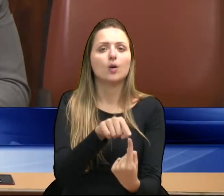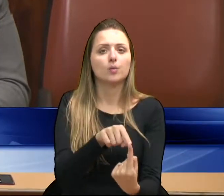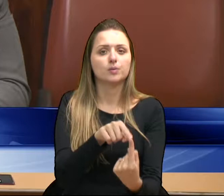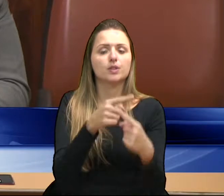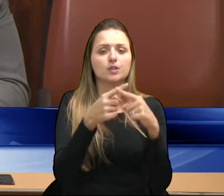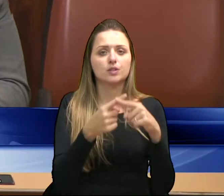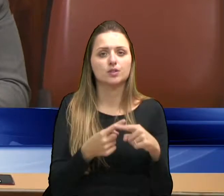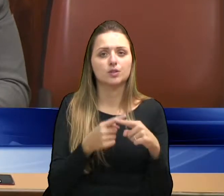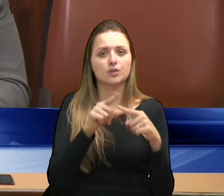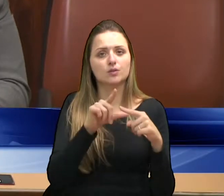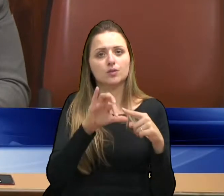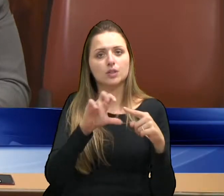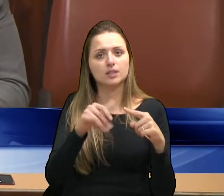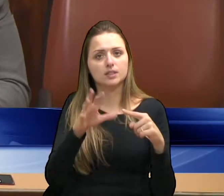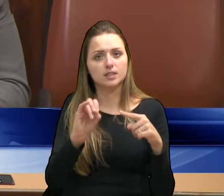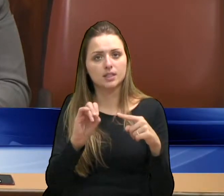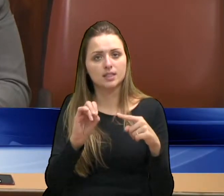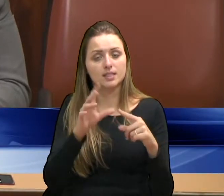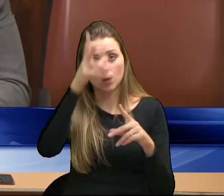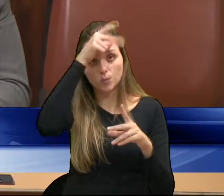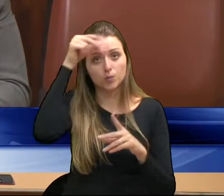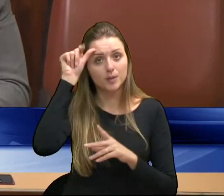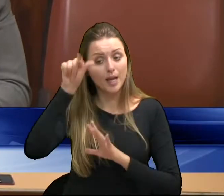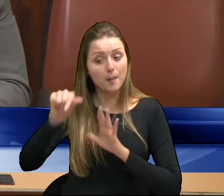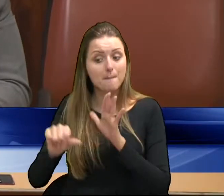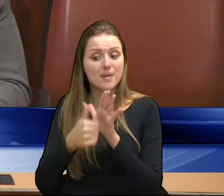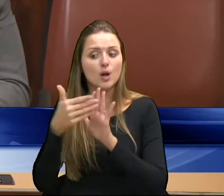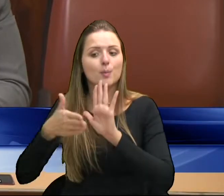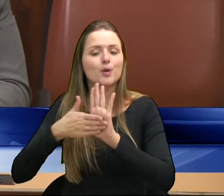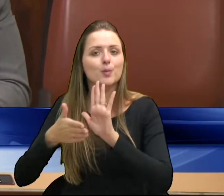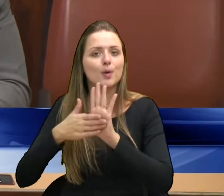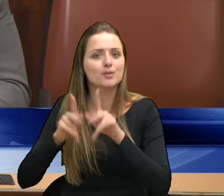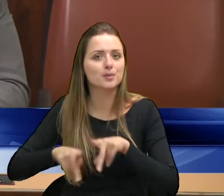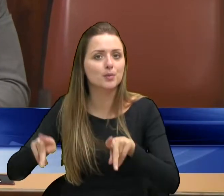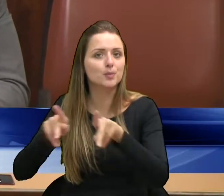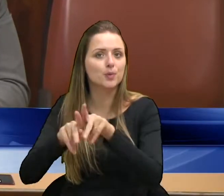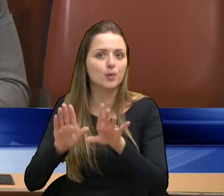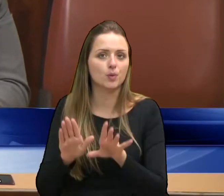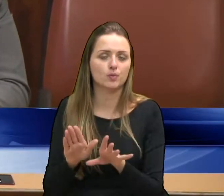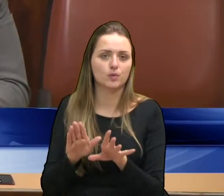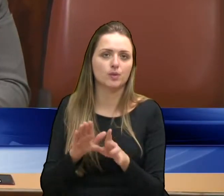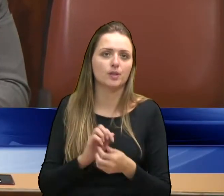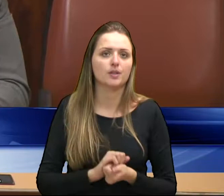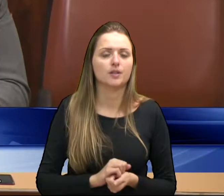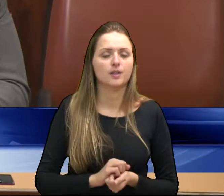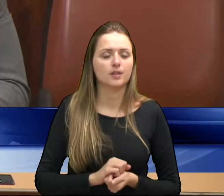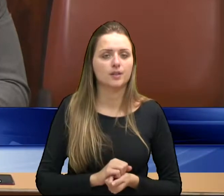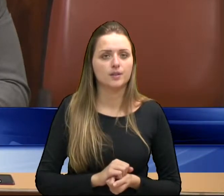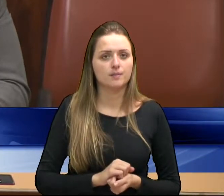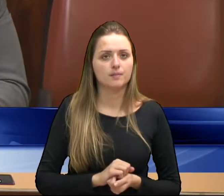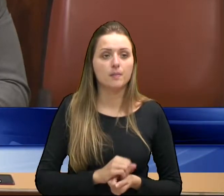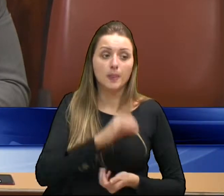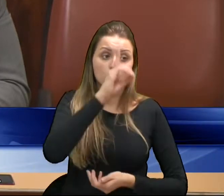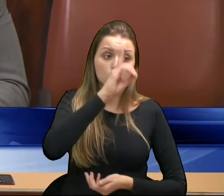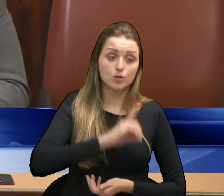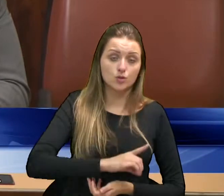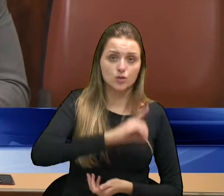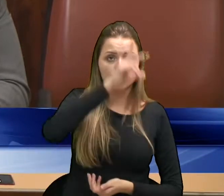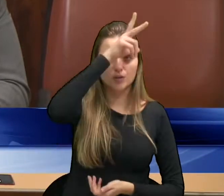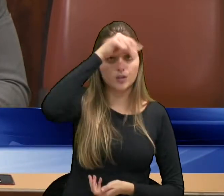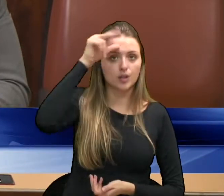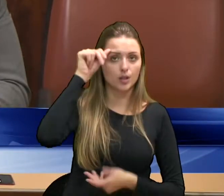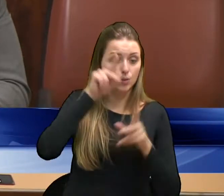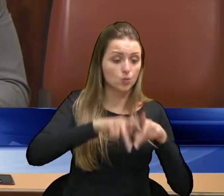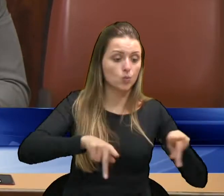licitação pública é a melhor proposta para o município, não resta dúvida. Né? O direito público, ele